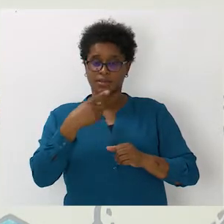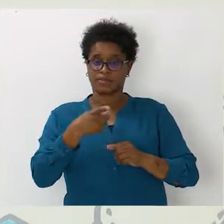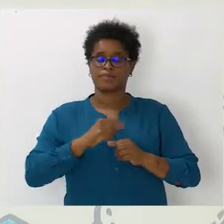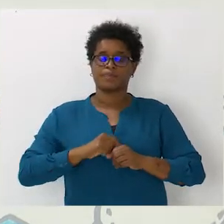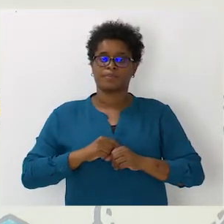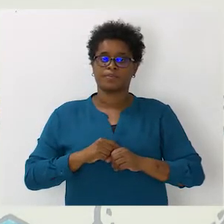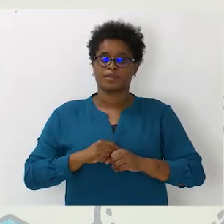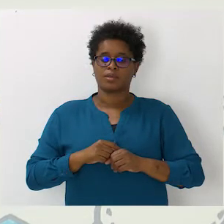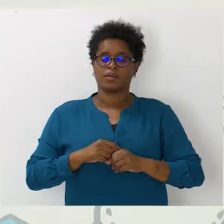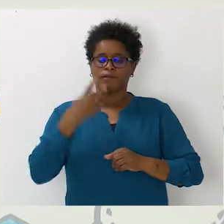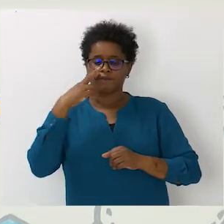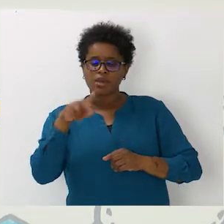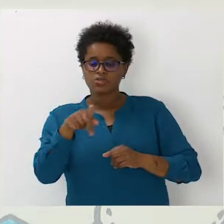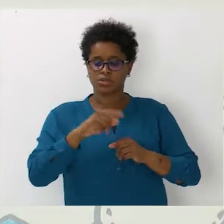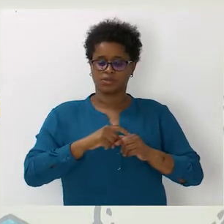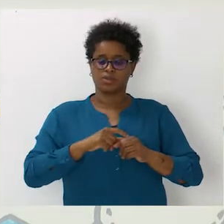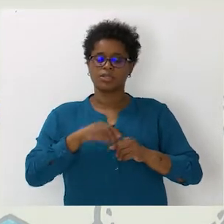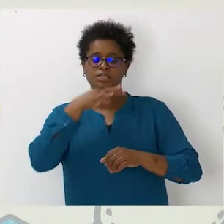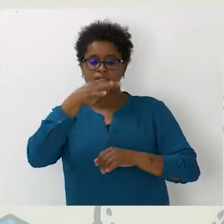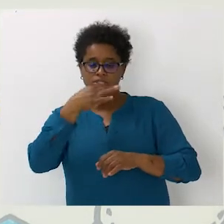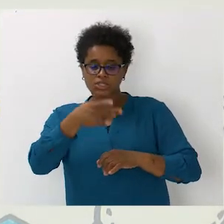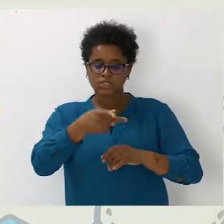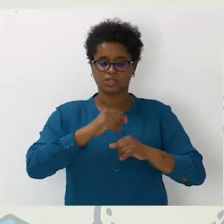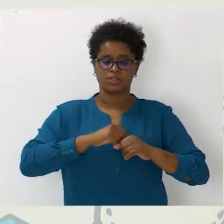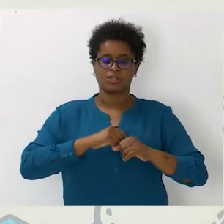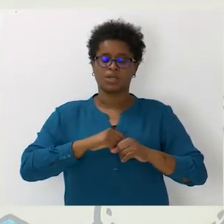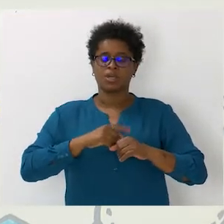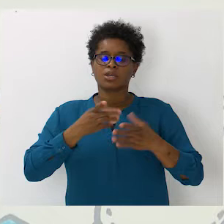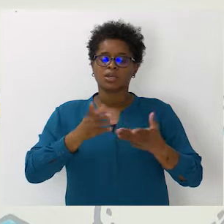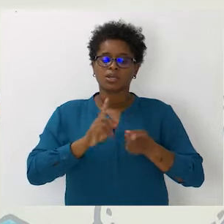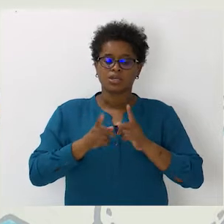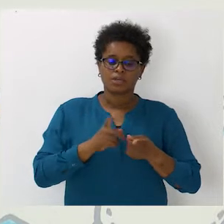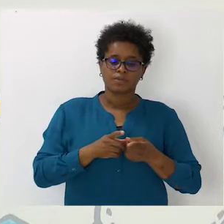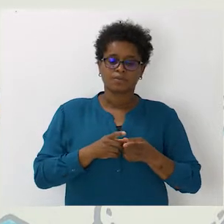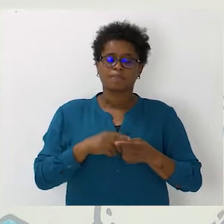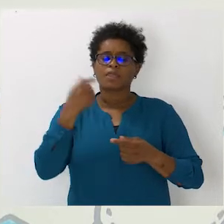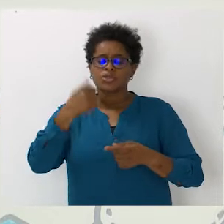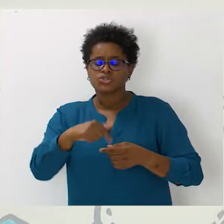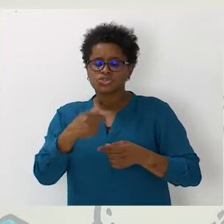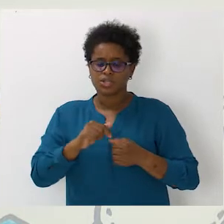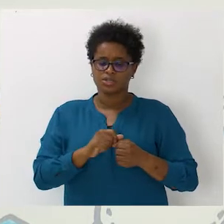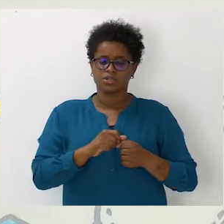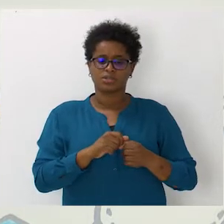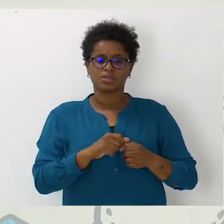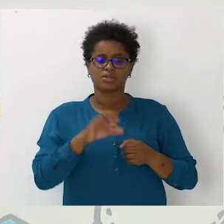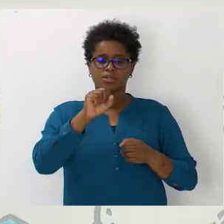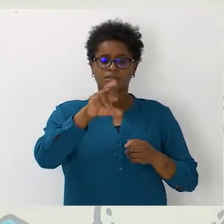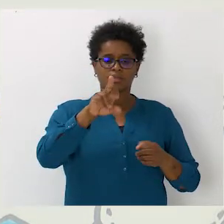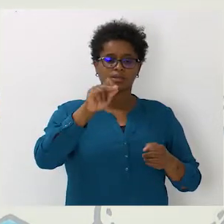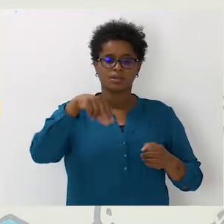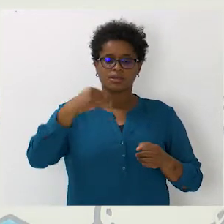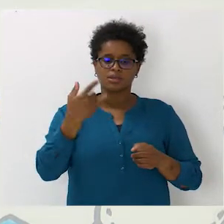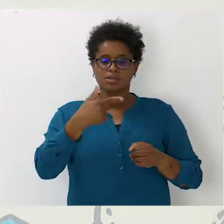perceber. Portanto, vejam que diz que a existência de